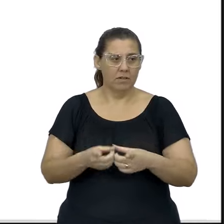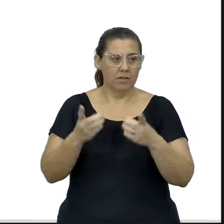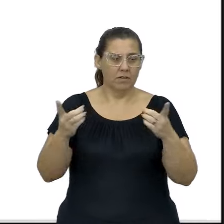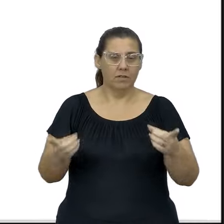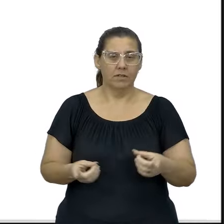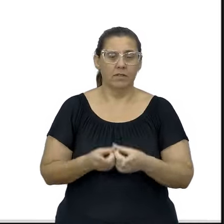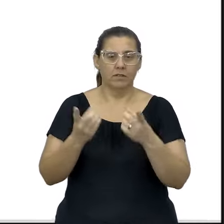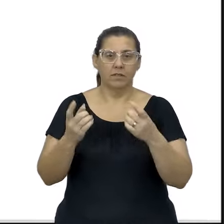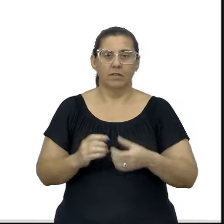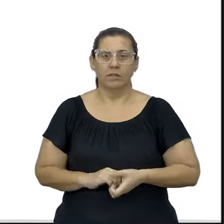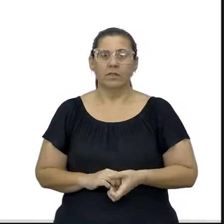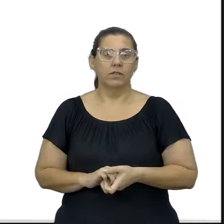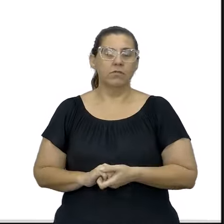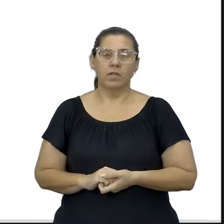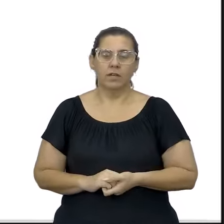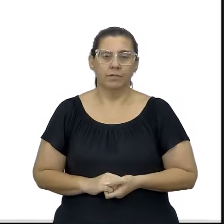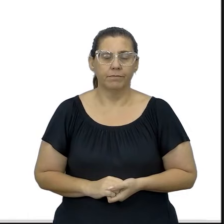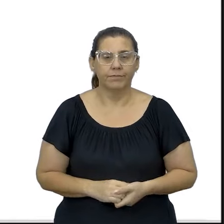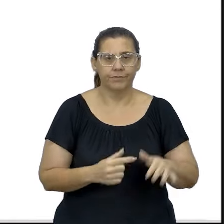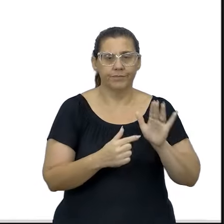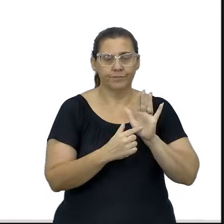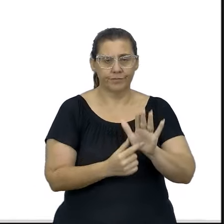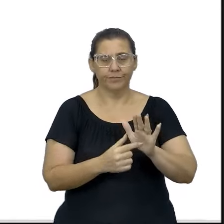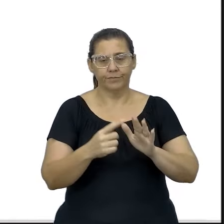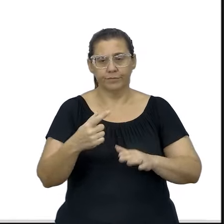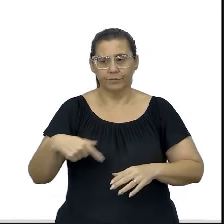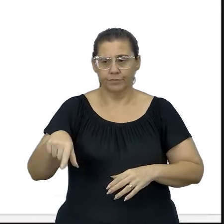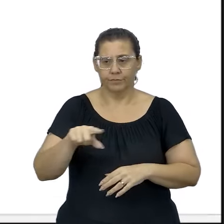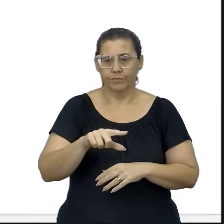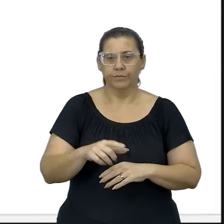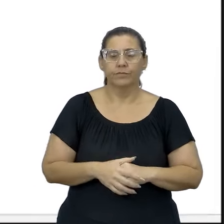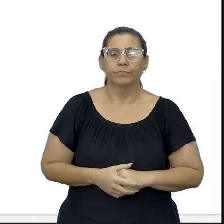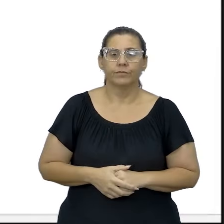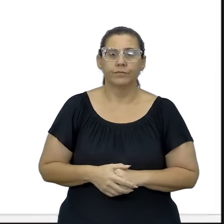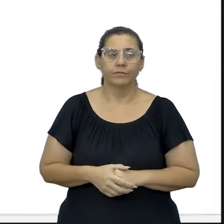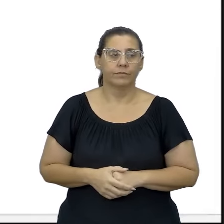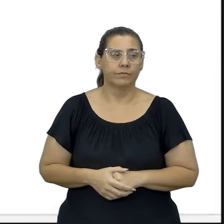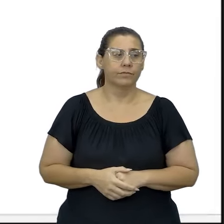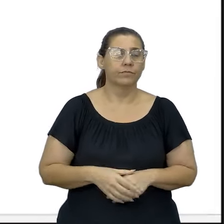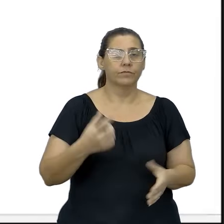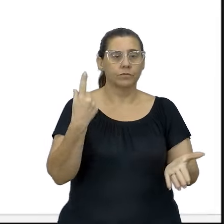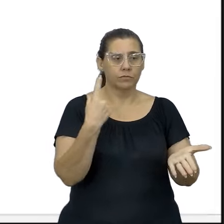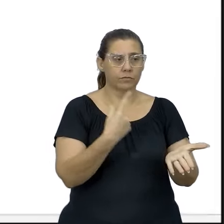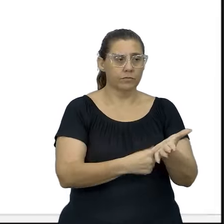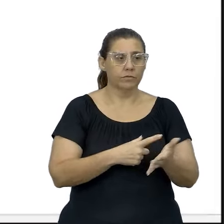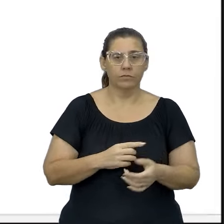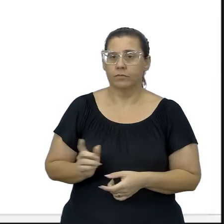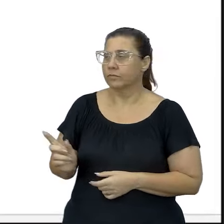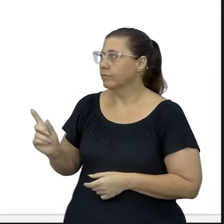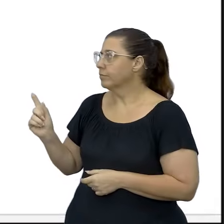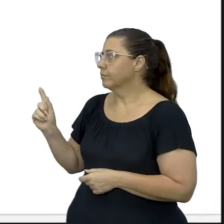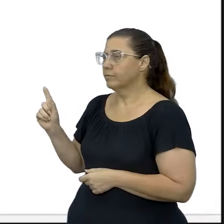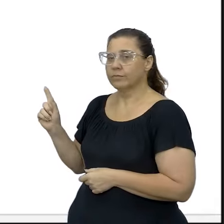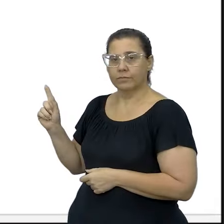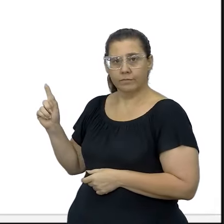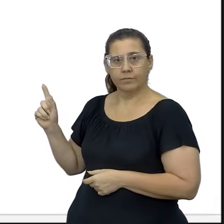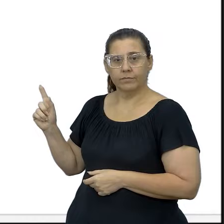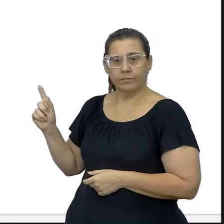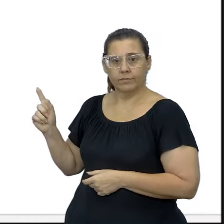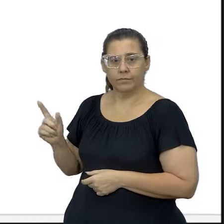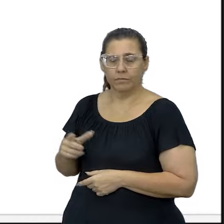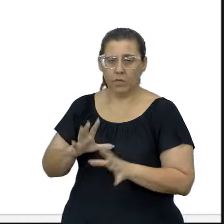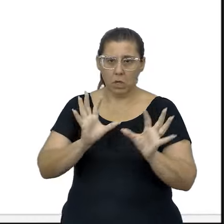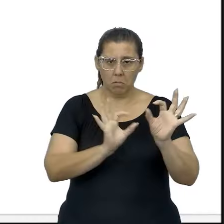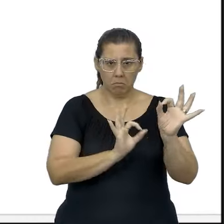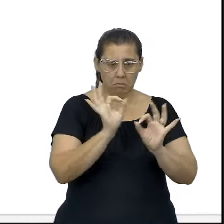No próximo slide, eu trago para vocês a nossa agenda, que está